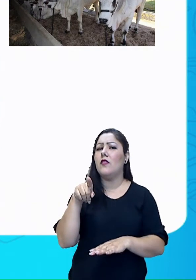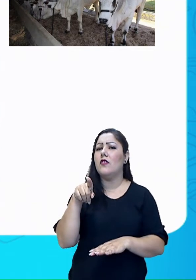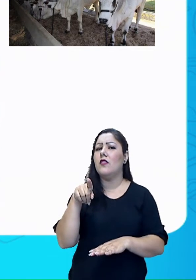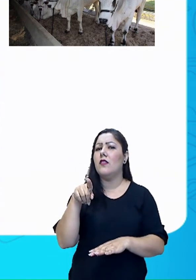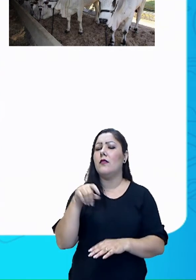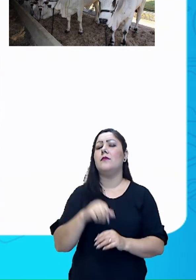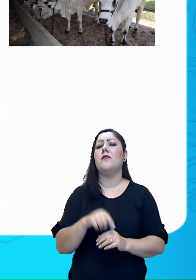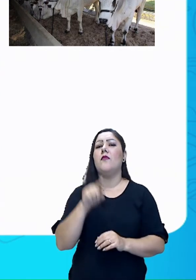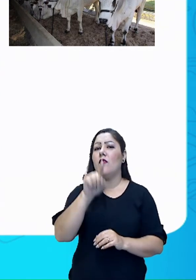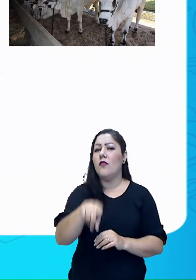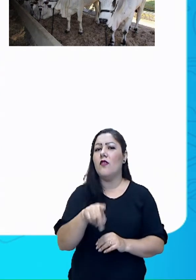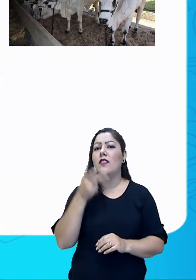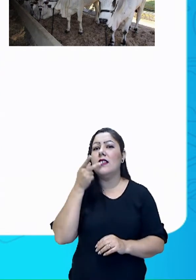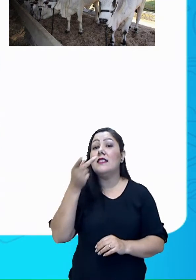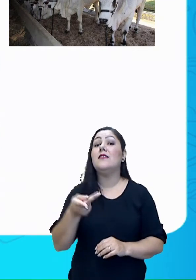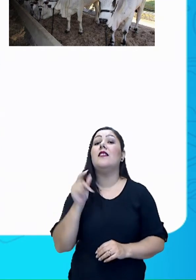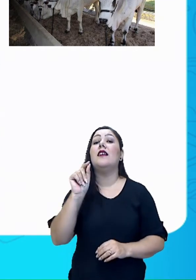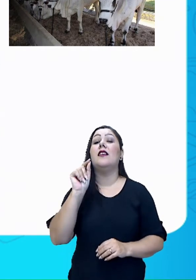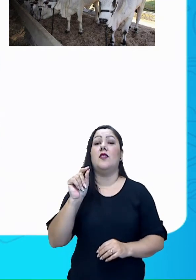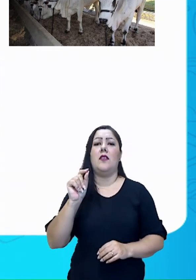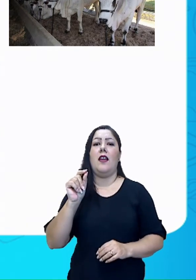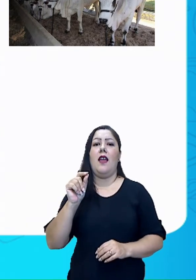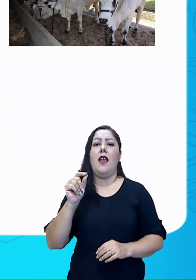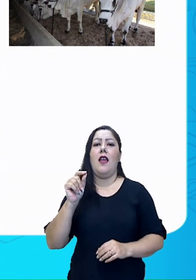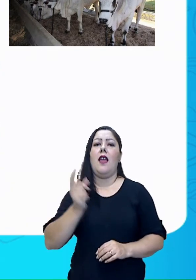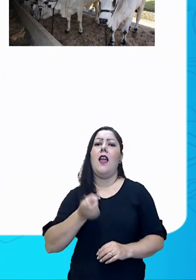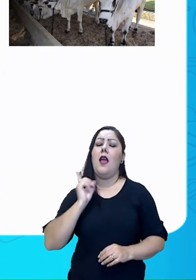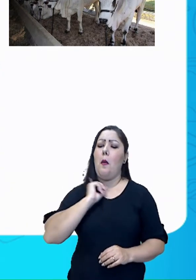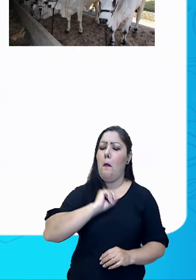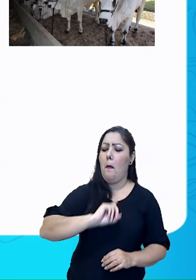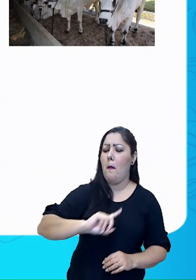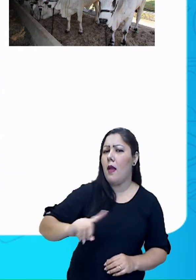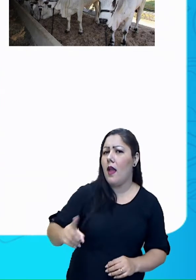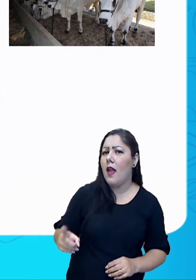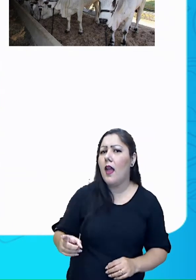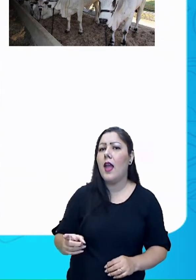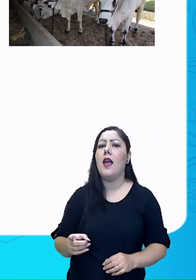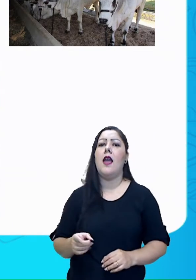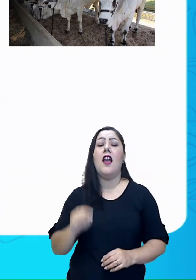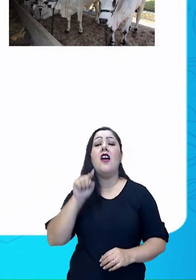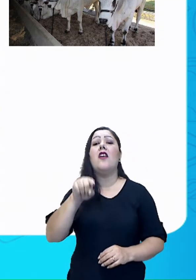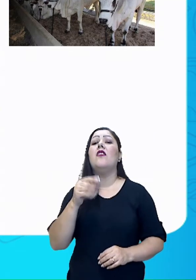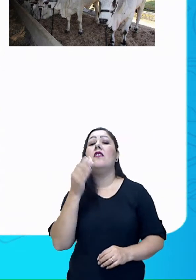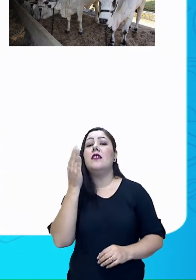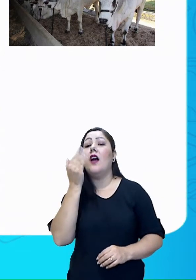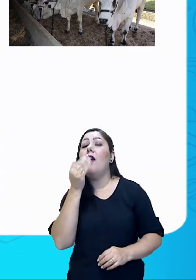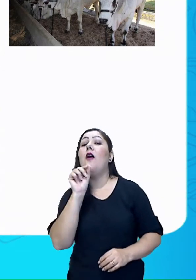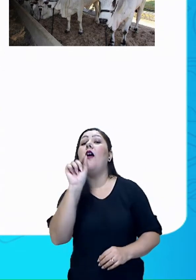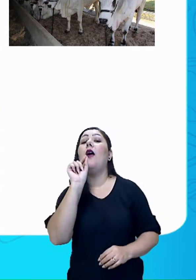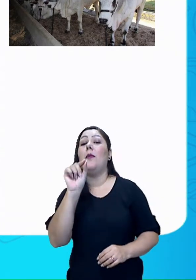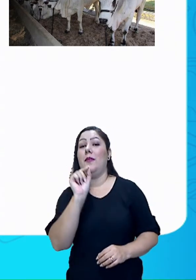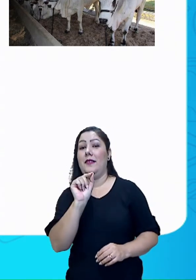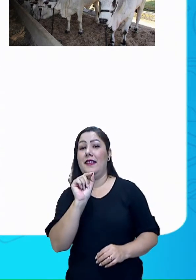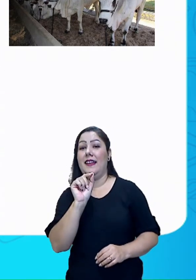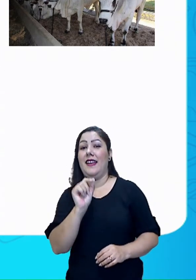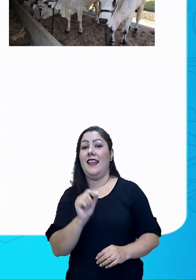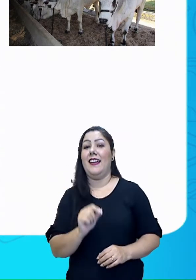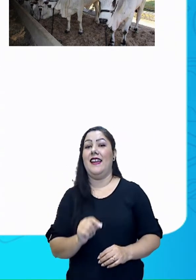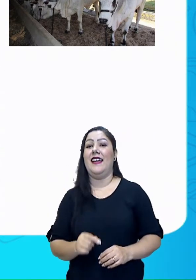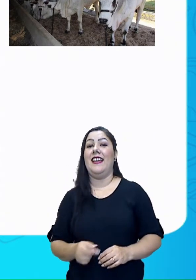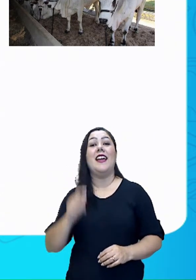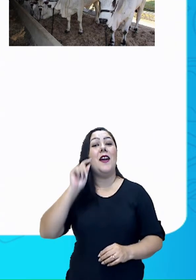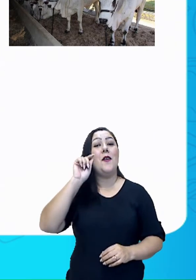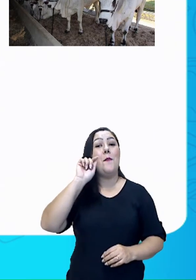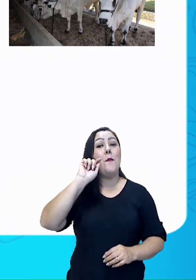mineiro, uai, o que você come? O que o povo lá de fora acha que a gente come o tempo inteiro e toma? Pão